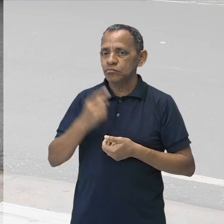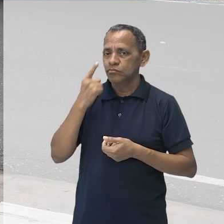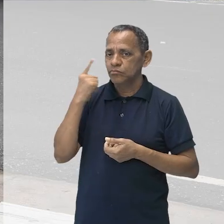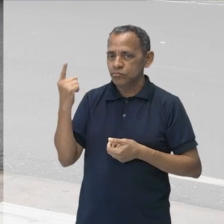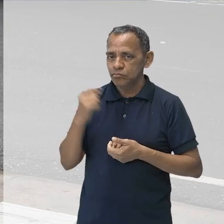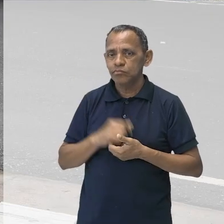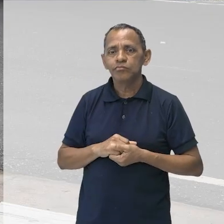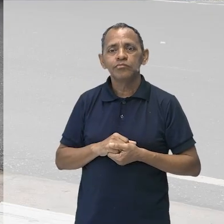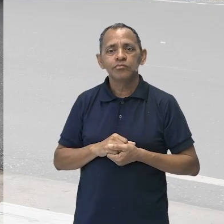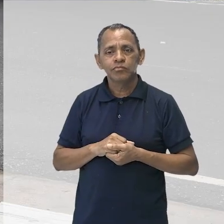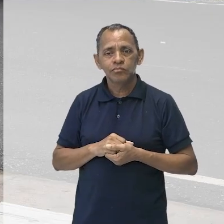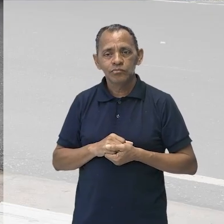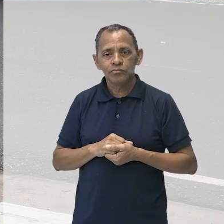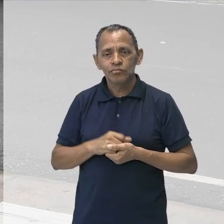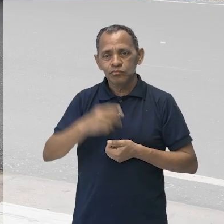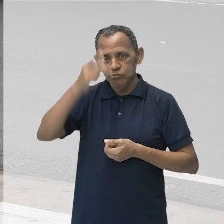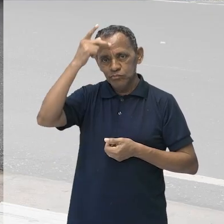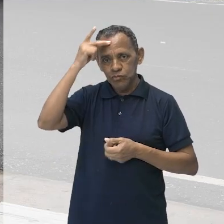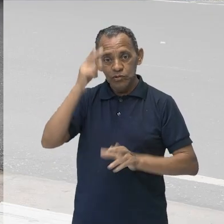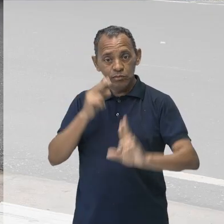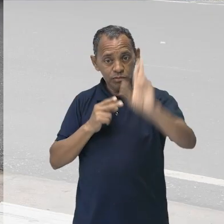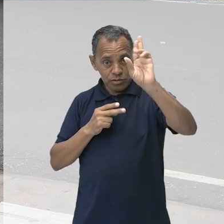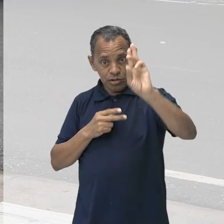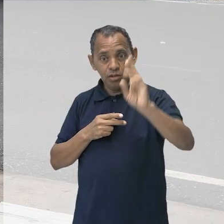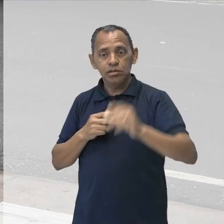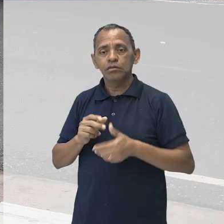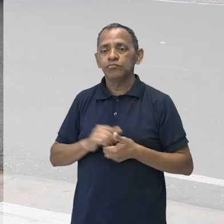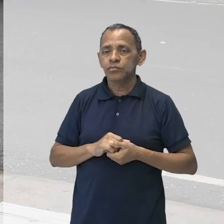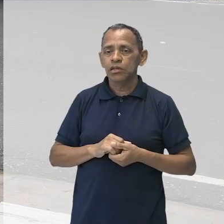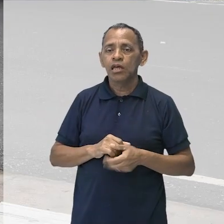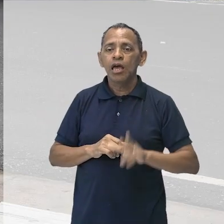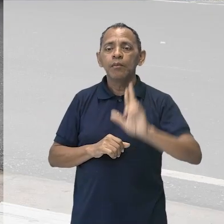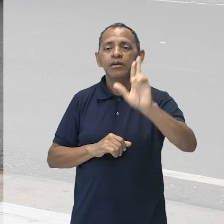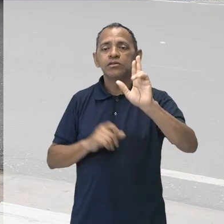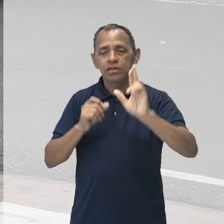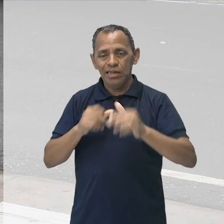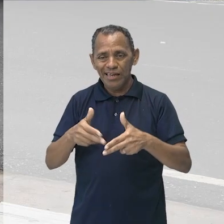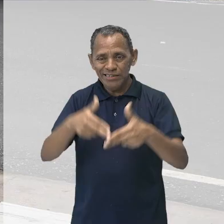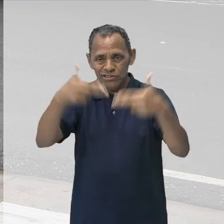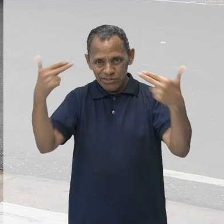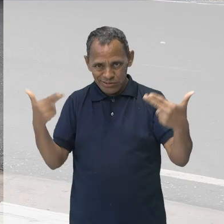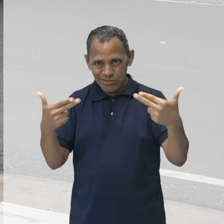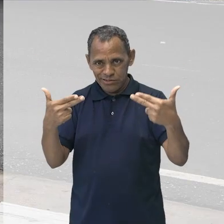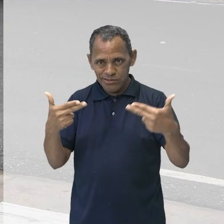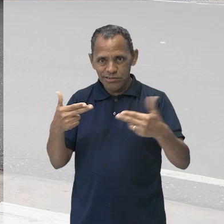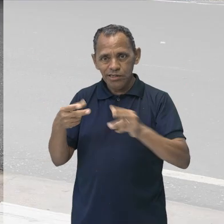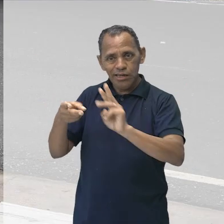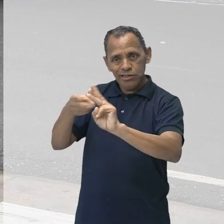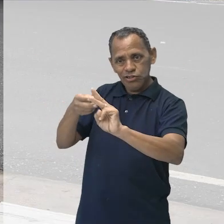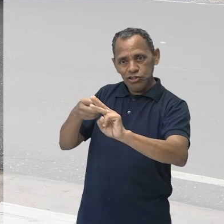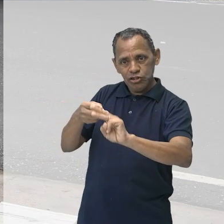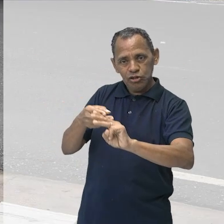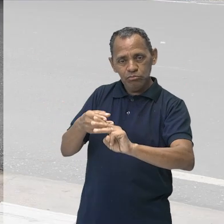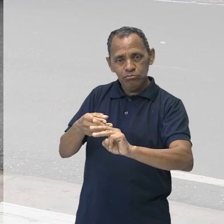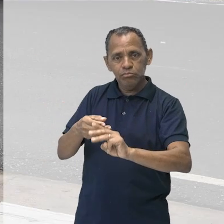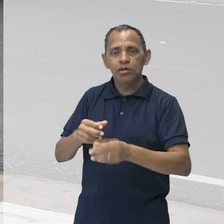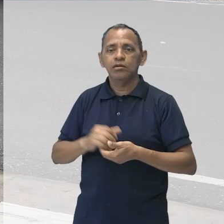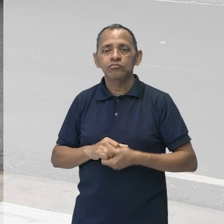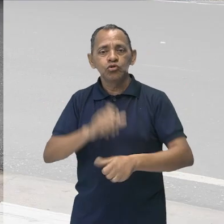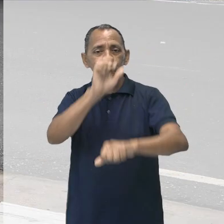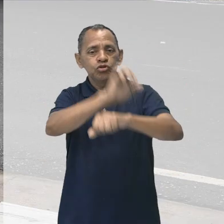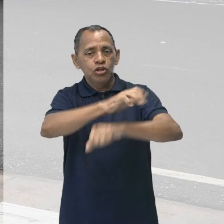grafiteiro que ele representa a etnia aqui do nosso estado do Amazonas. Então, esse